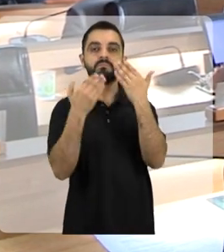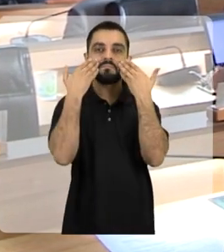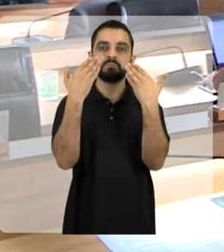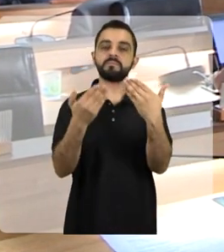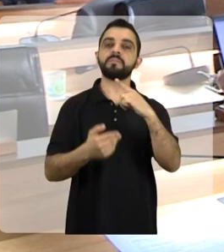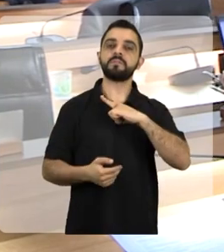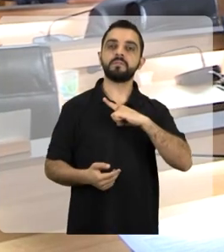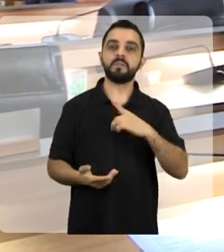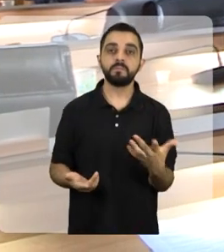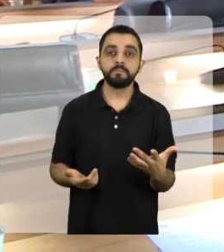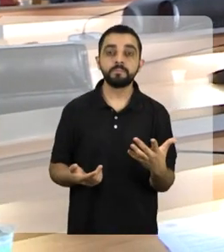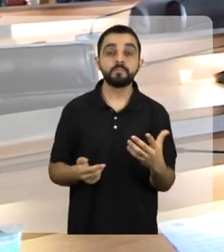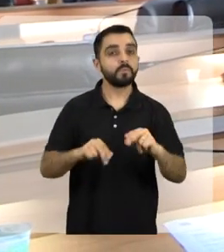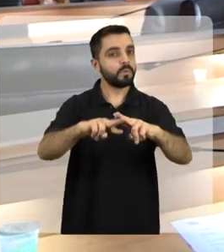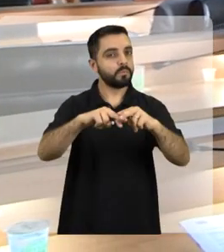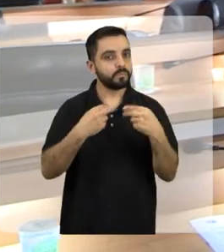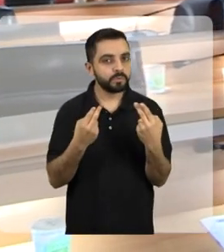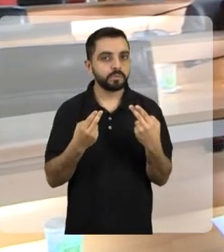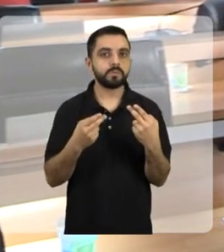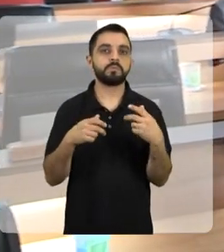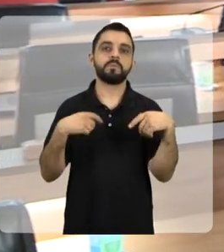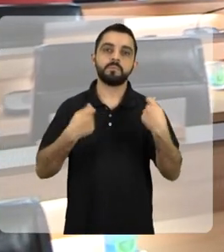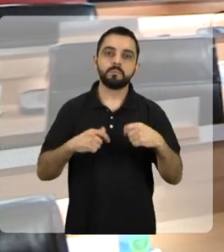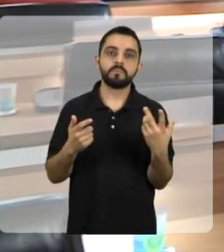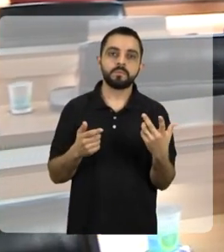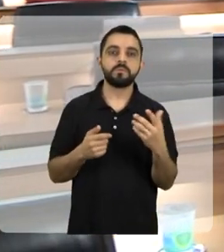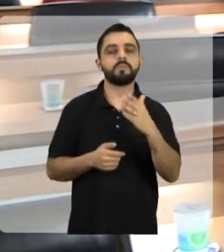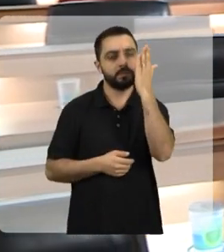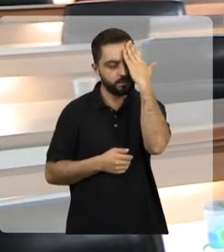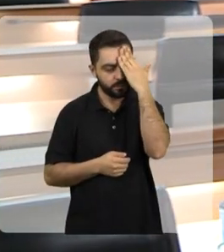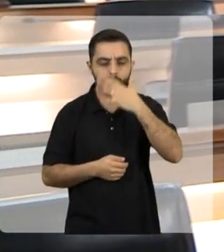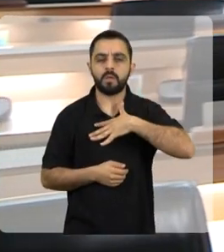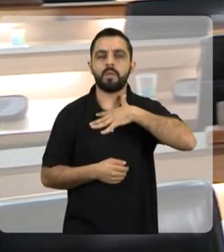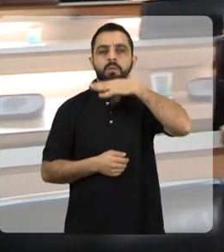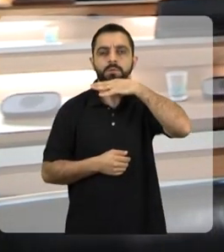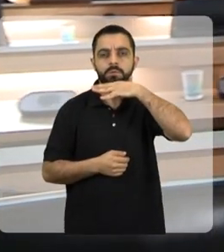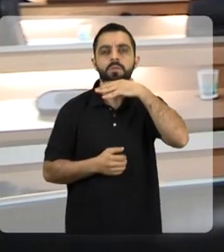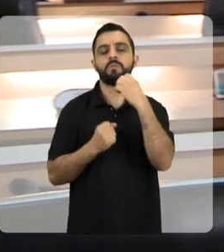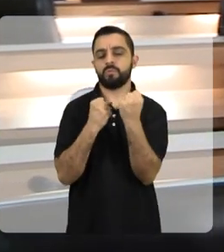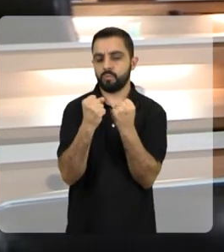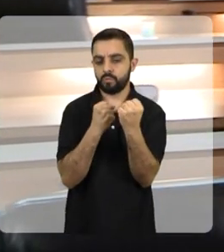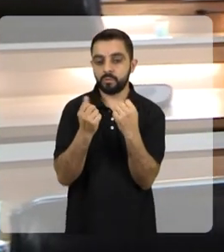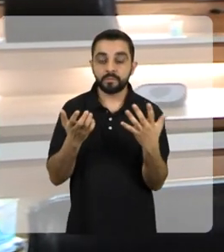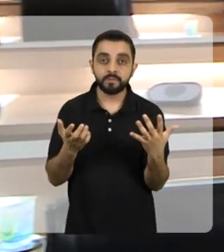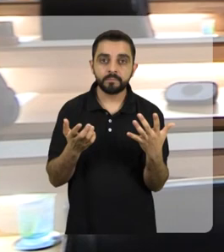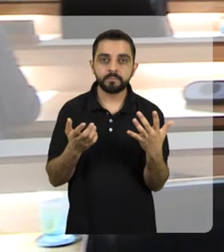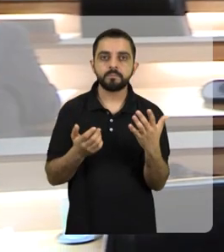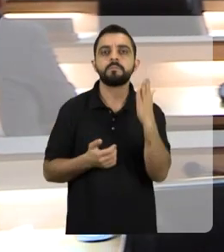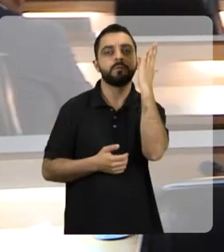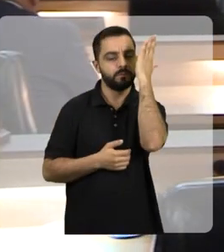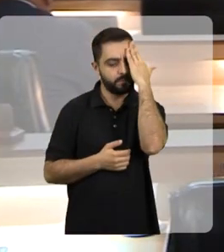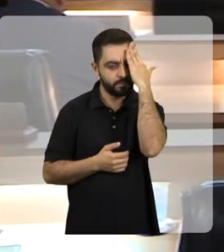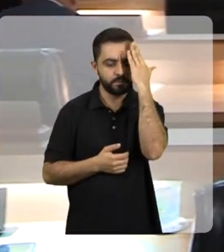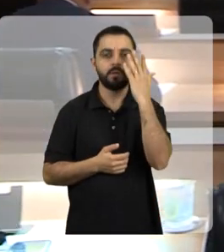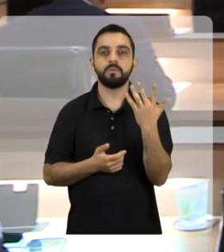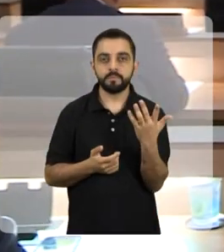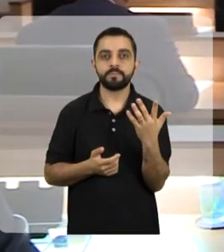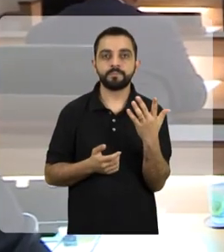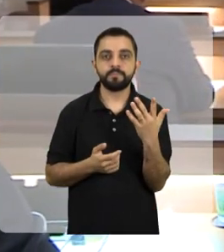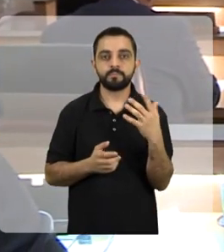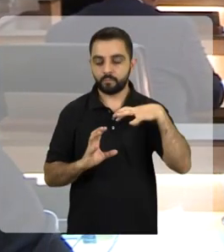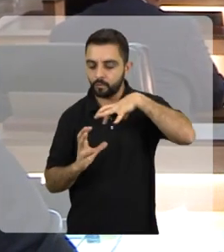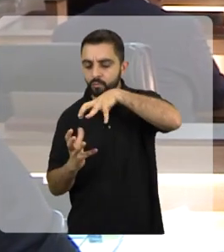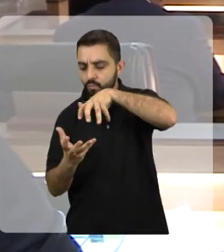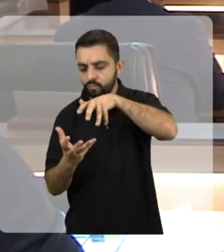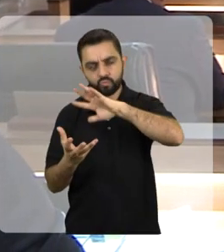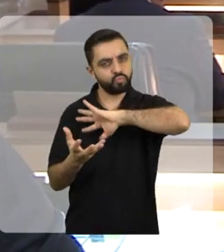É necessário existirem cortes? Vivemos uma crise econômica? Ora, isso é evidente, não estamos fora do